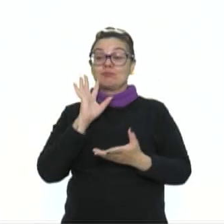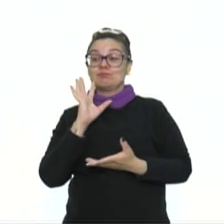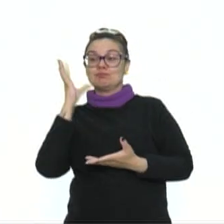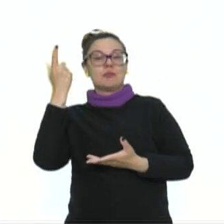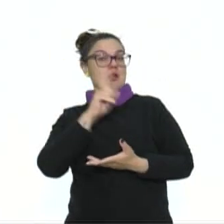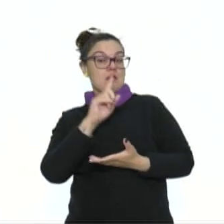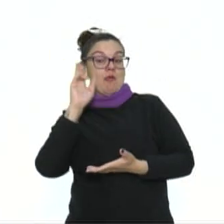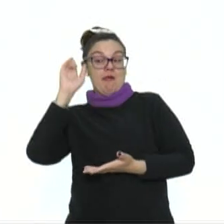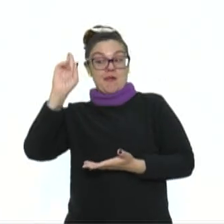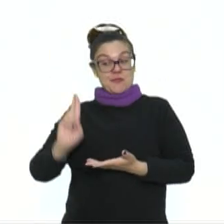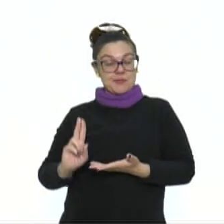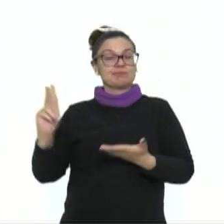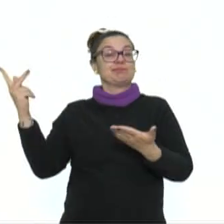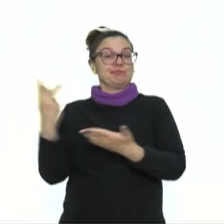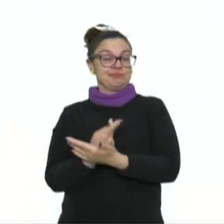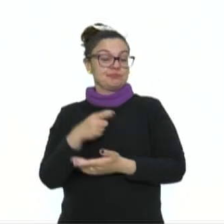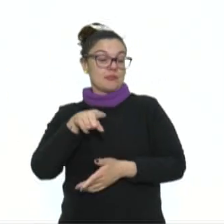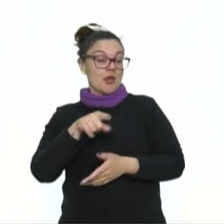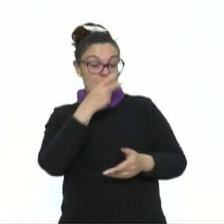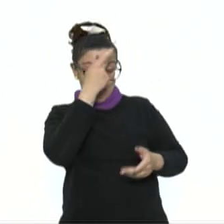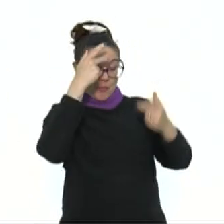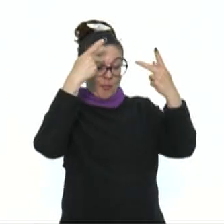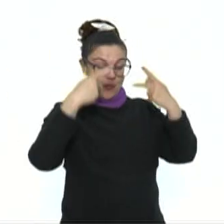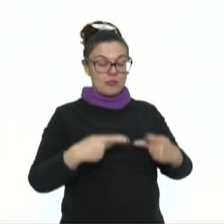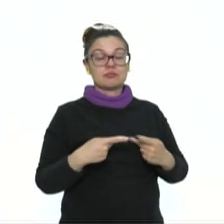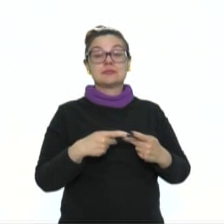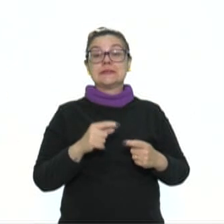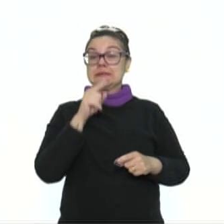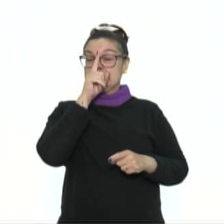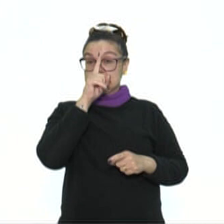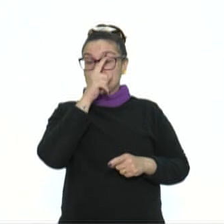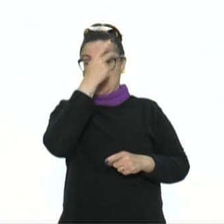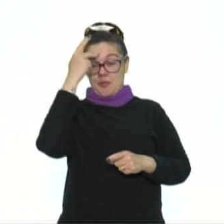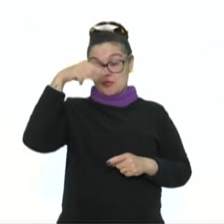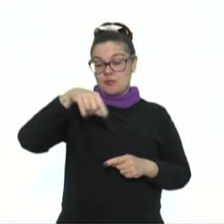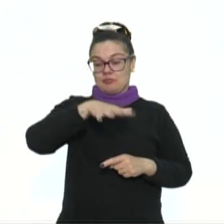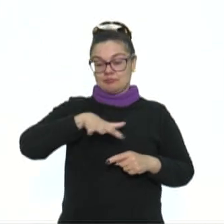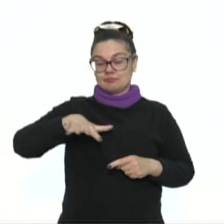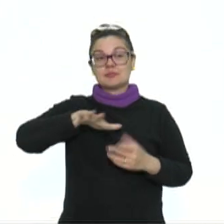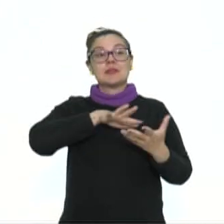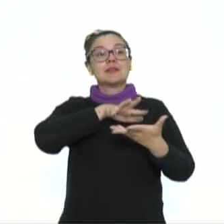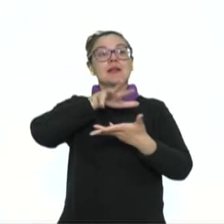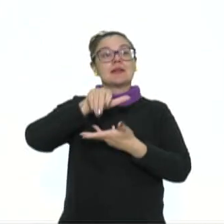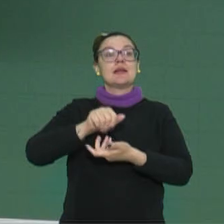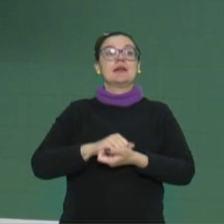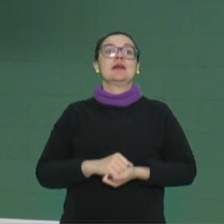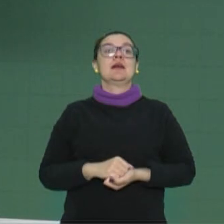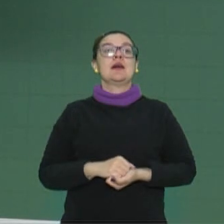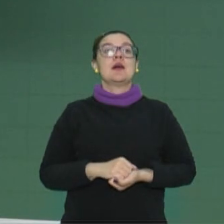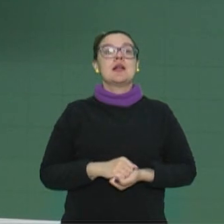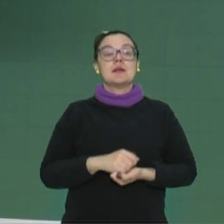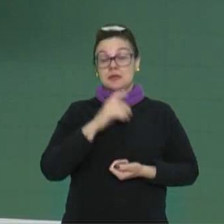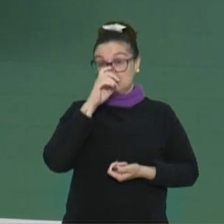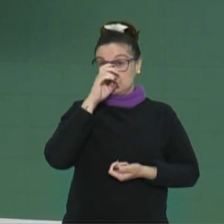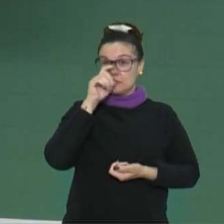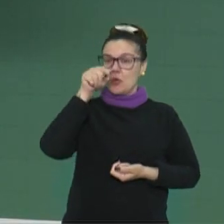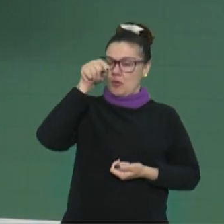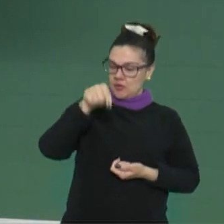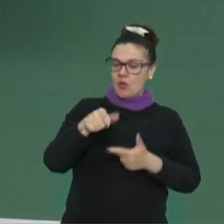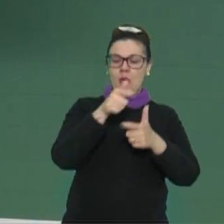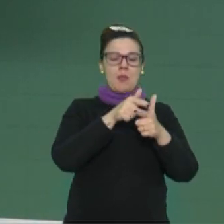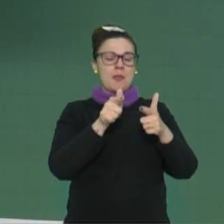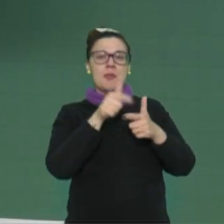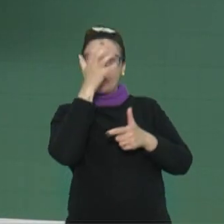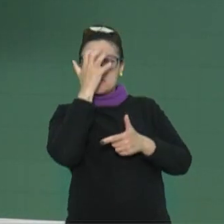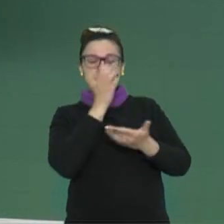irresponsáveis do próprio ser humano colocaram em risco a vida do ser humano na Terra. E aqui, problemas concretos do